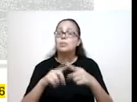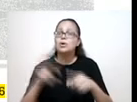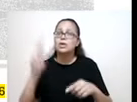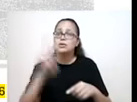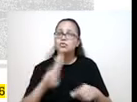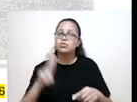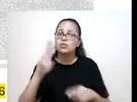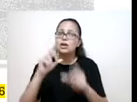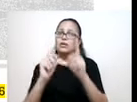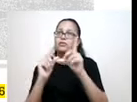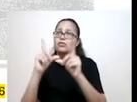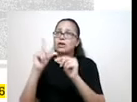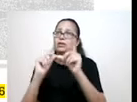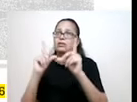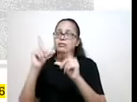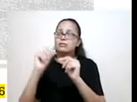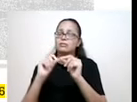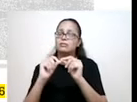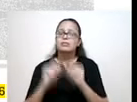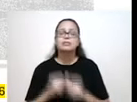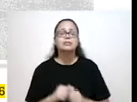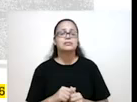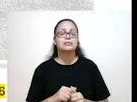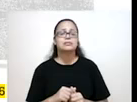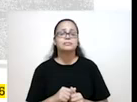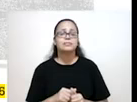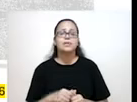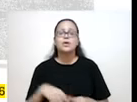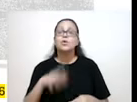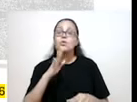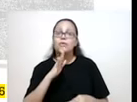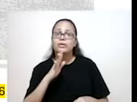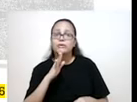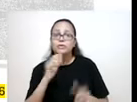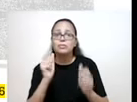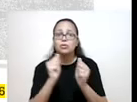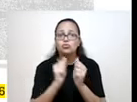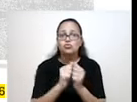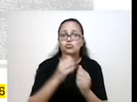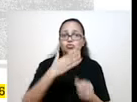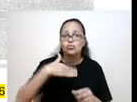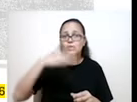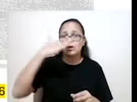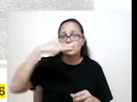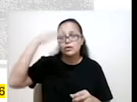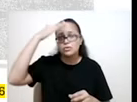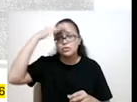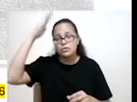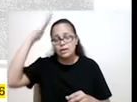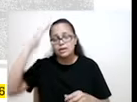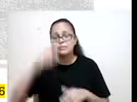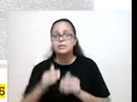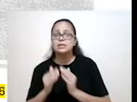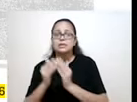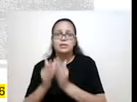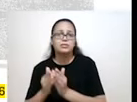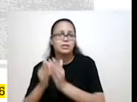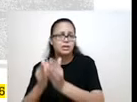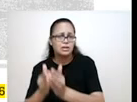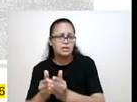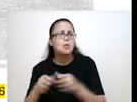referências. Os conhecimentos obtidos junto aos árabes, né, a respeito das navegações também foi